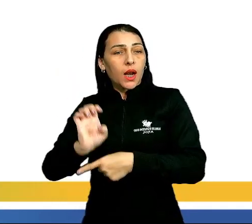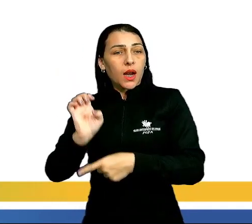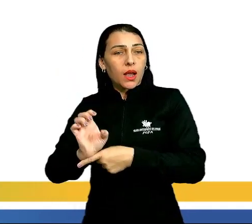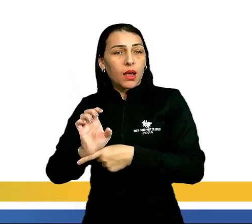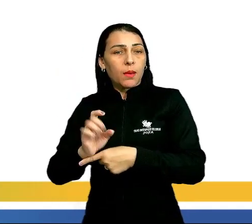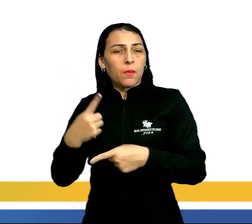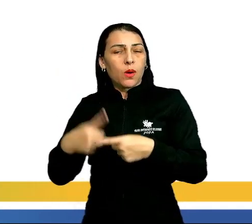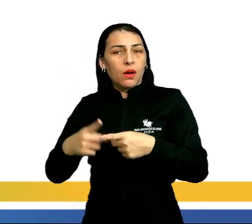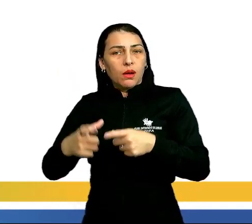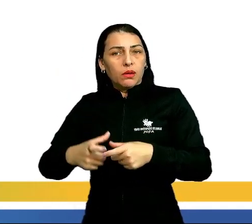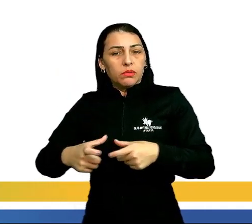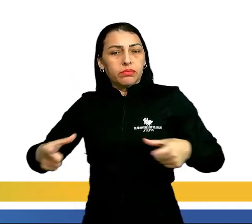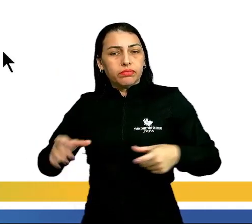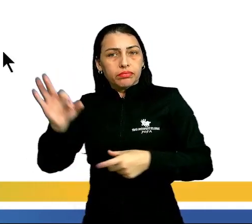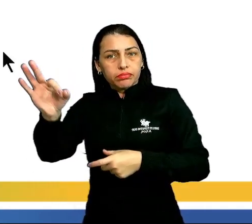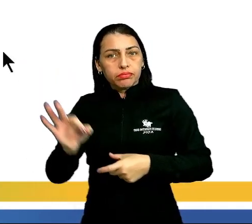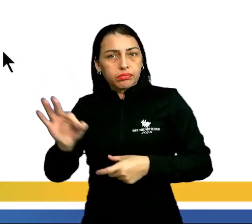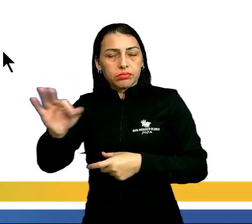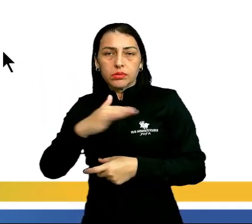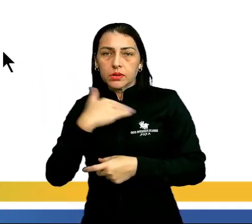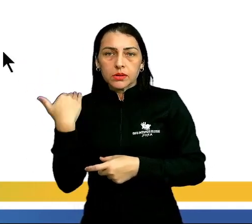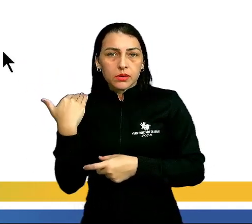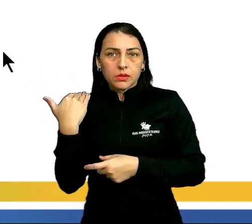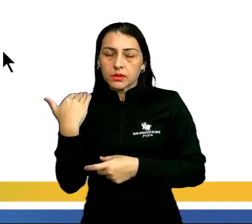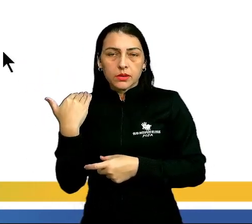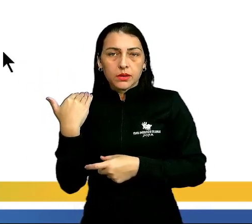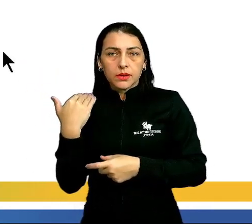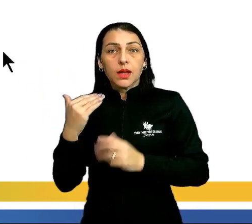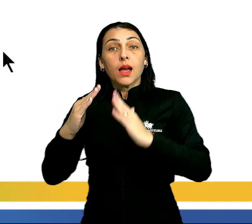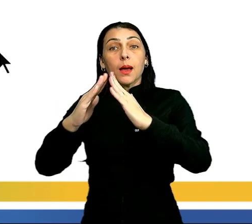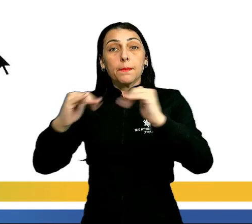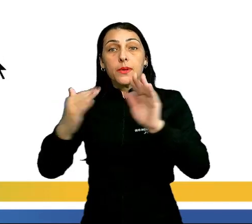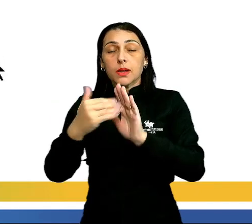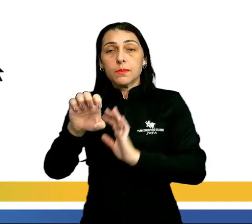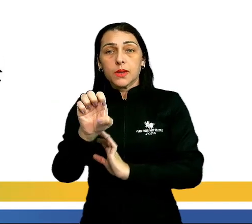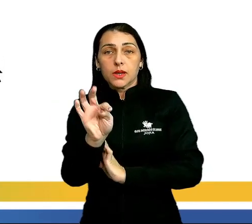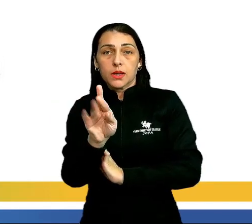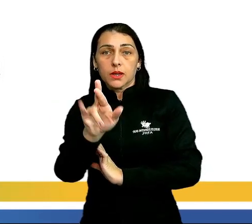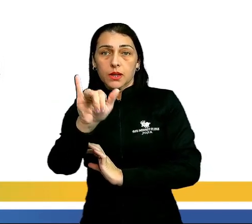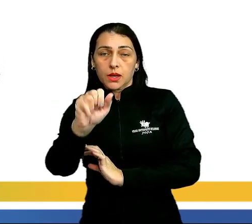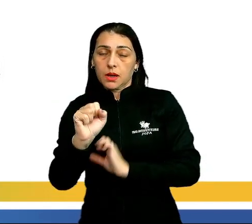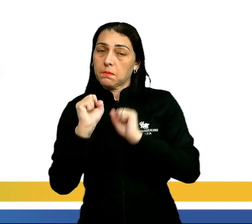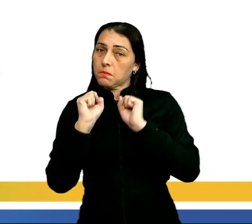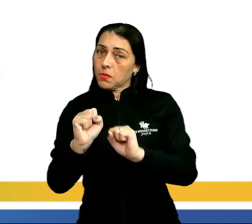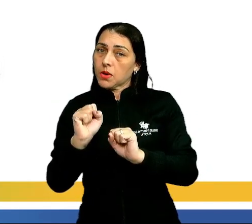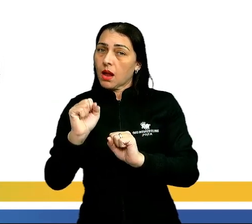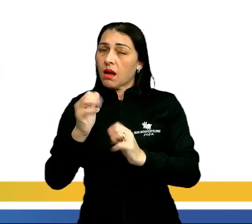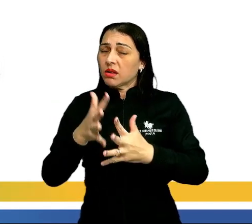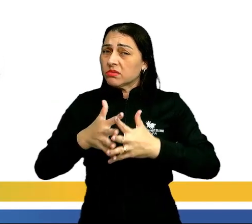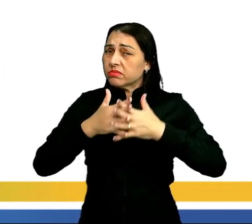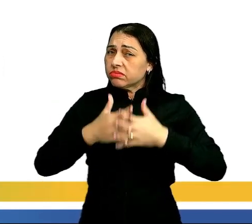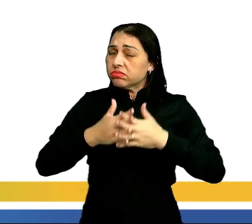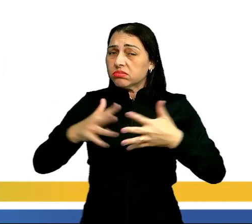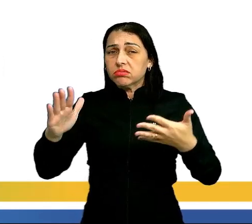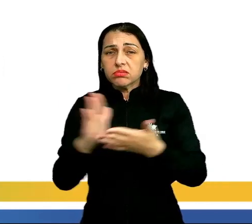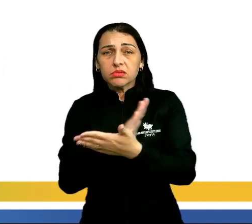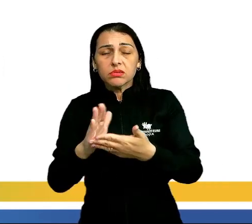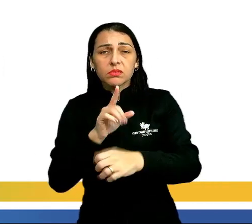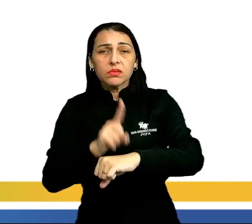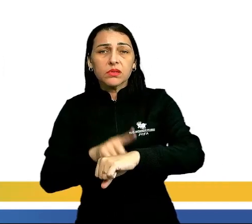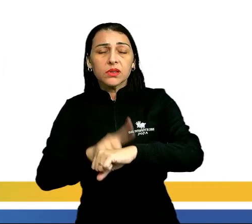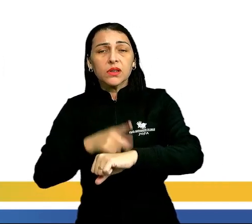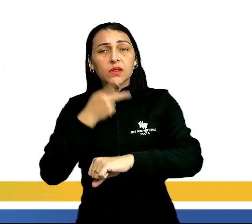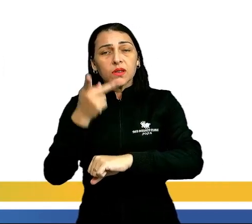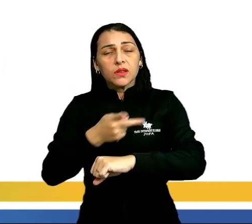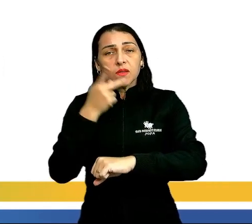letra E? Expansão do índice de mortalidade. A pirâmide etária poderia até confundir aqui em algum momento quando a